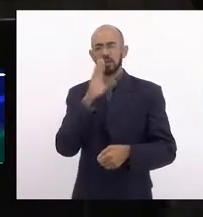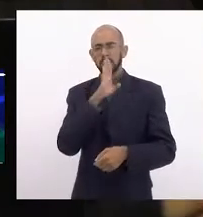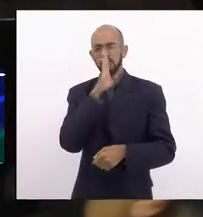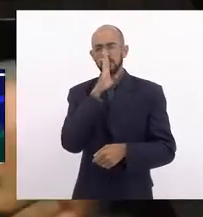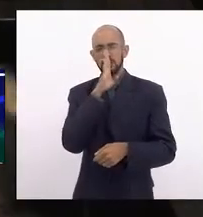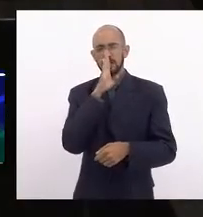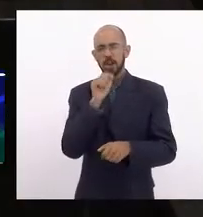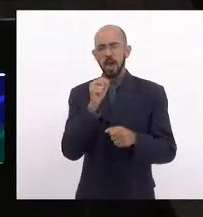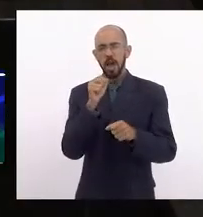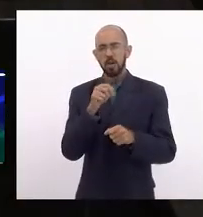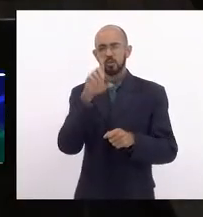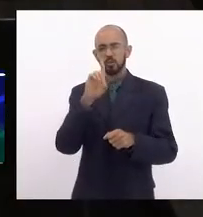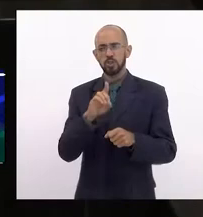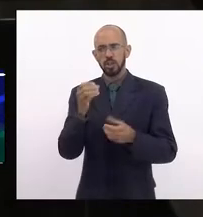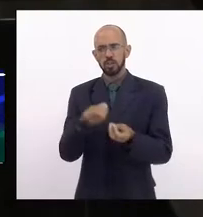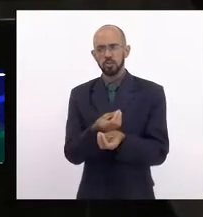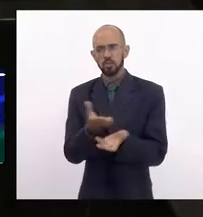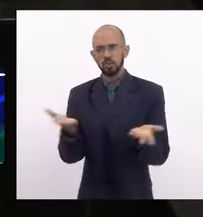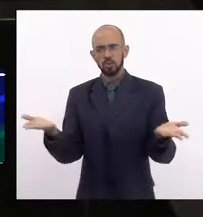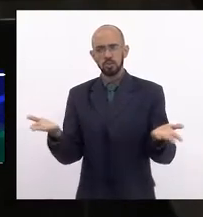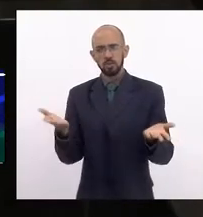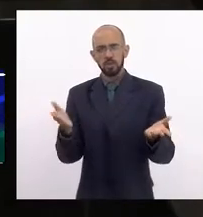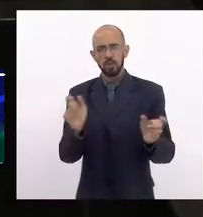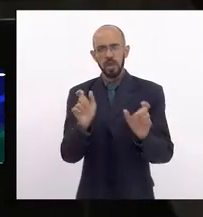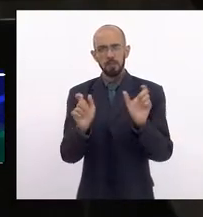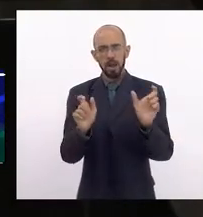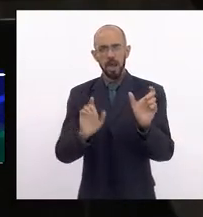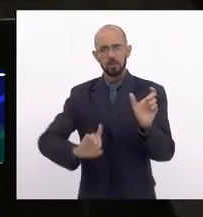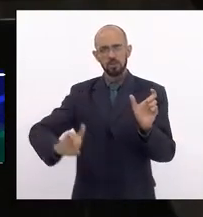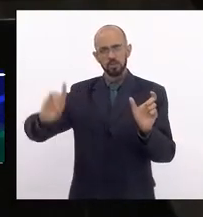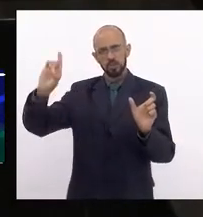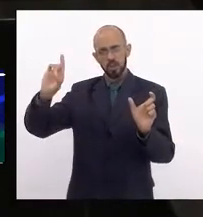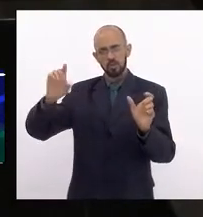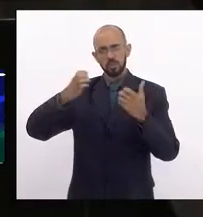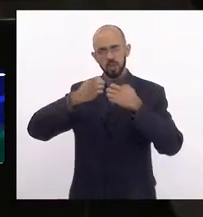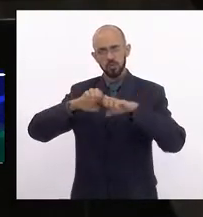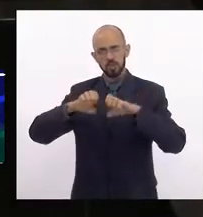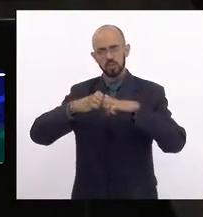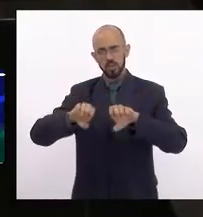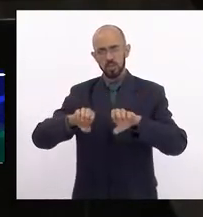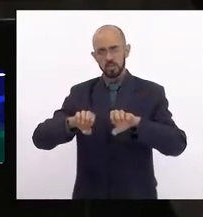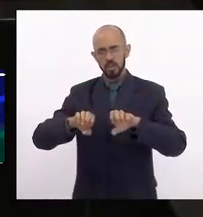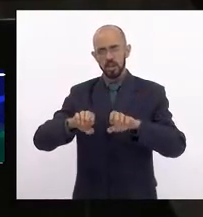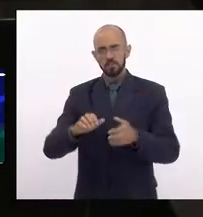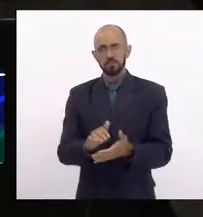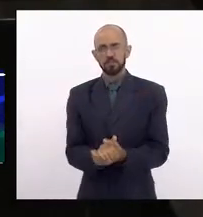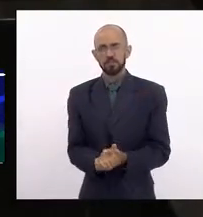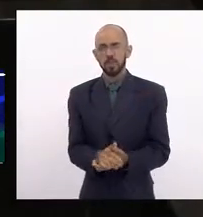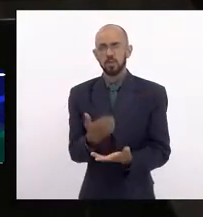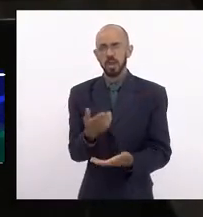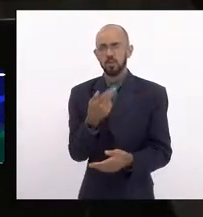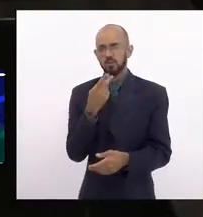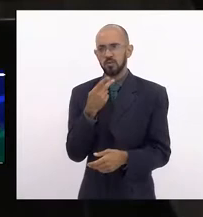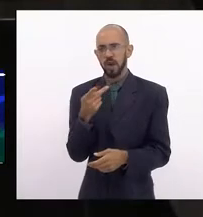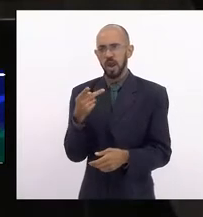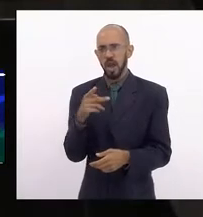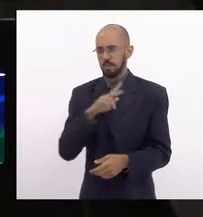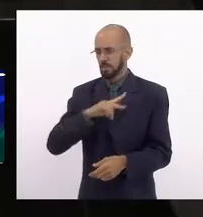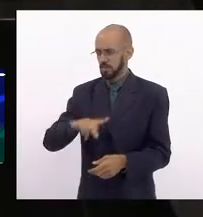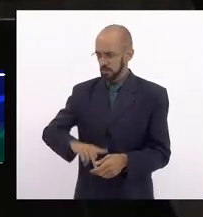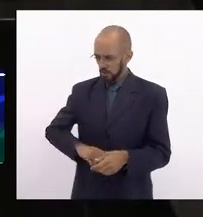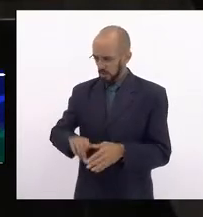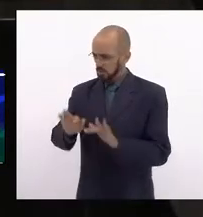direito de levar a palavra e evangelizar que não pode acontecer para eu quero dizer Presidente para